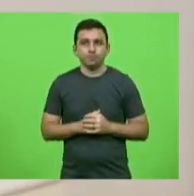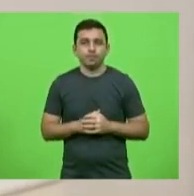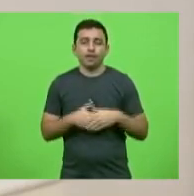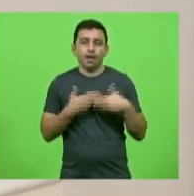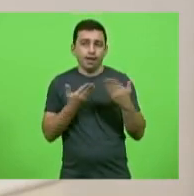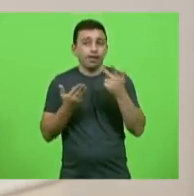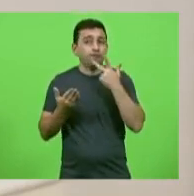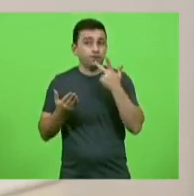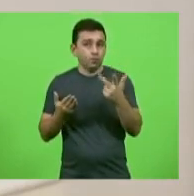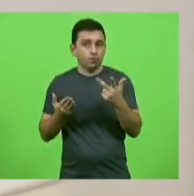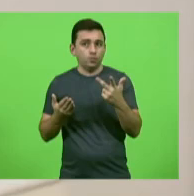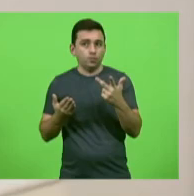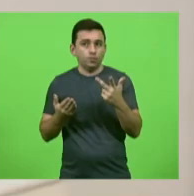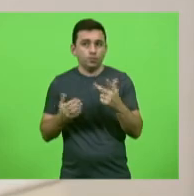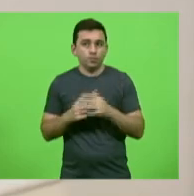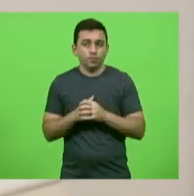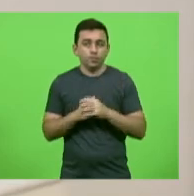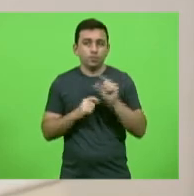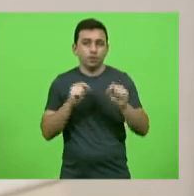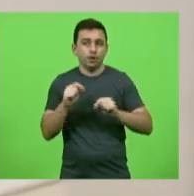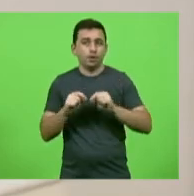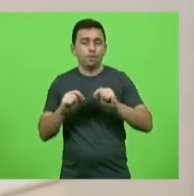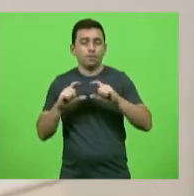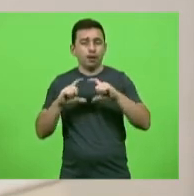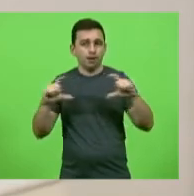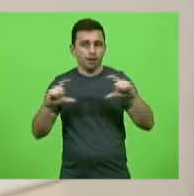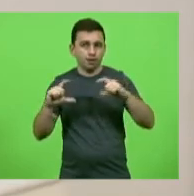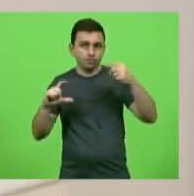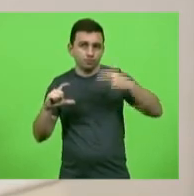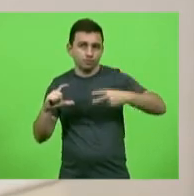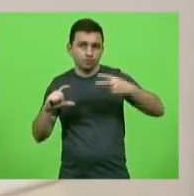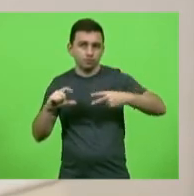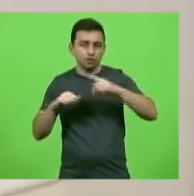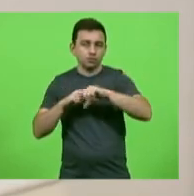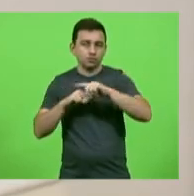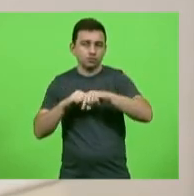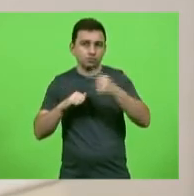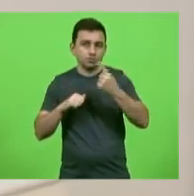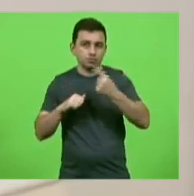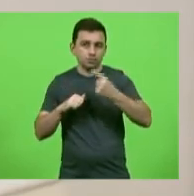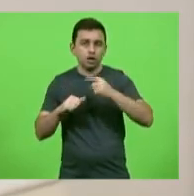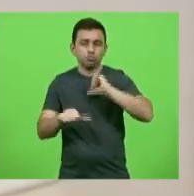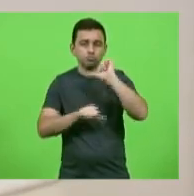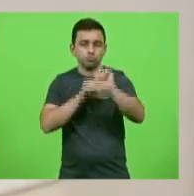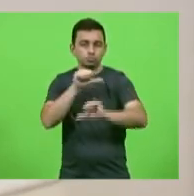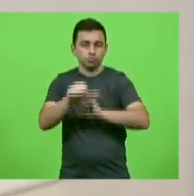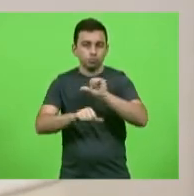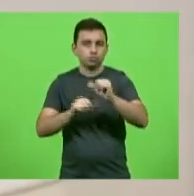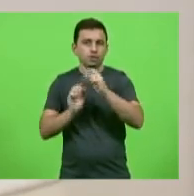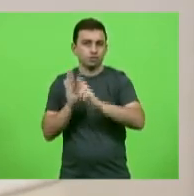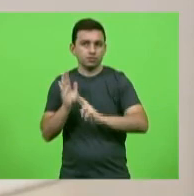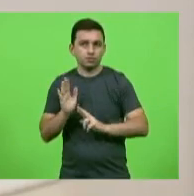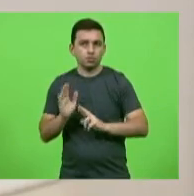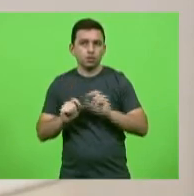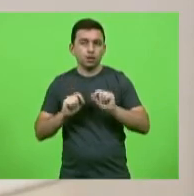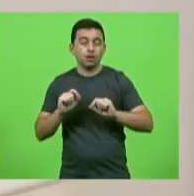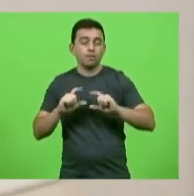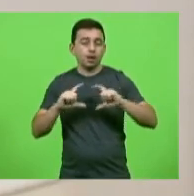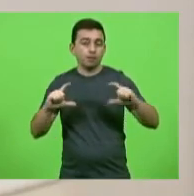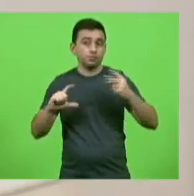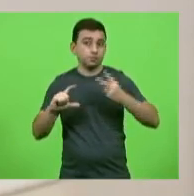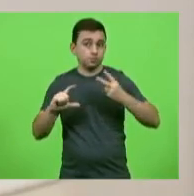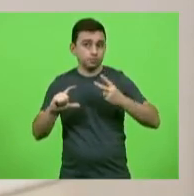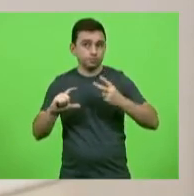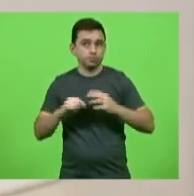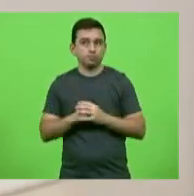sugerimos, contudo, que o parágrafo 2º do artigo 1º seja alterado, contendo a seguinte redação, parágrafo 2º.